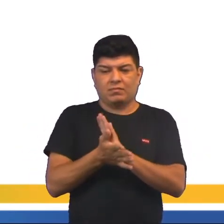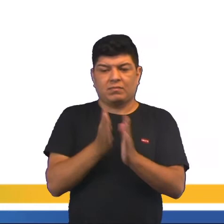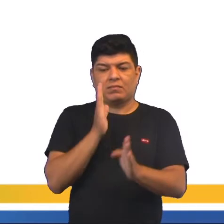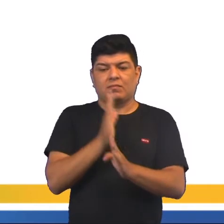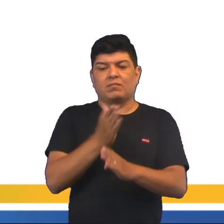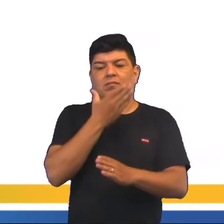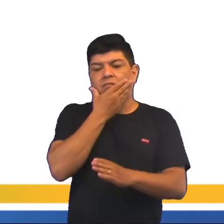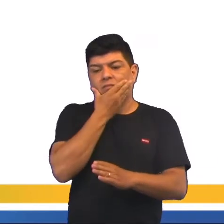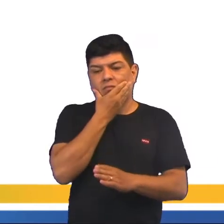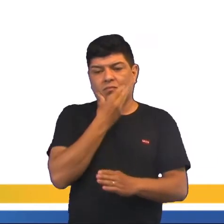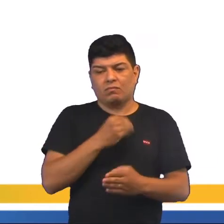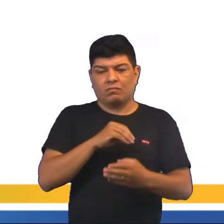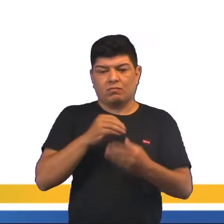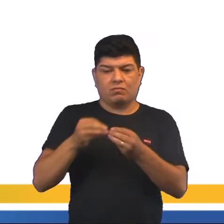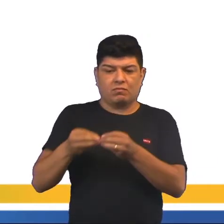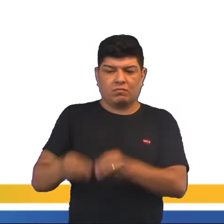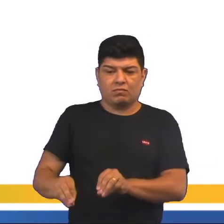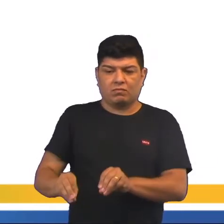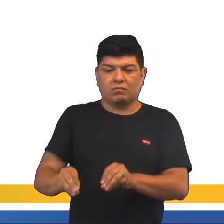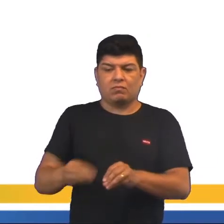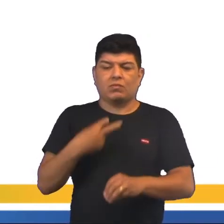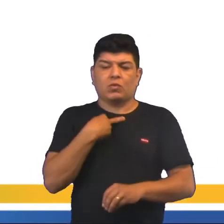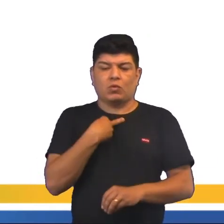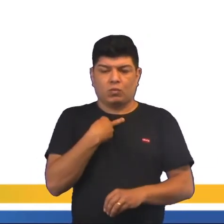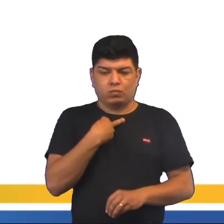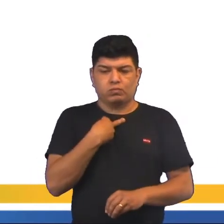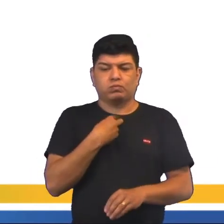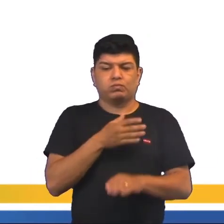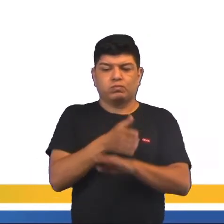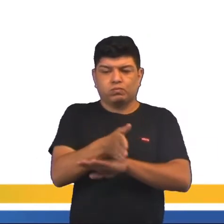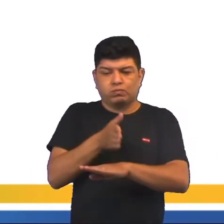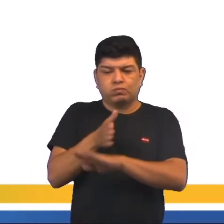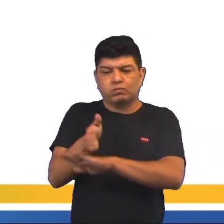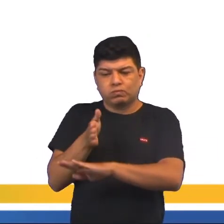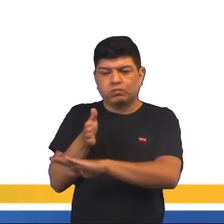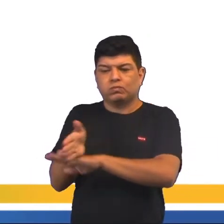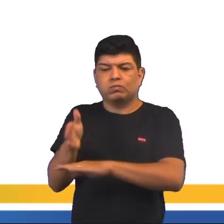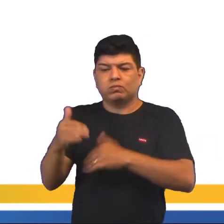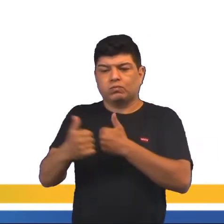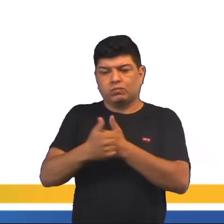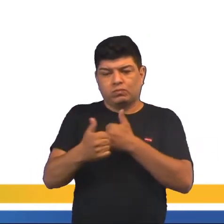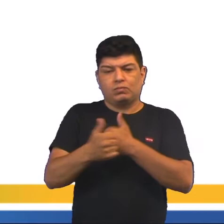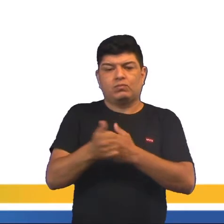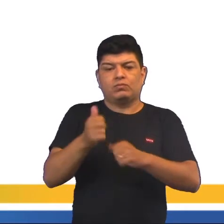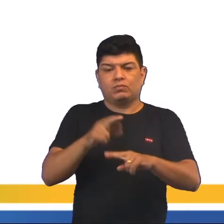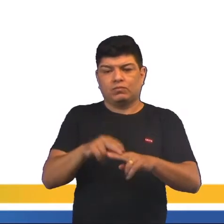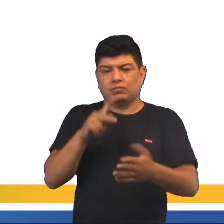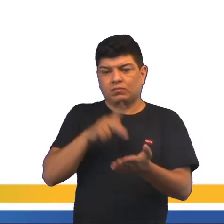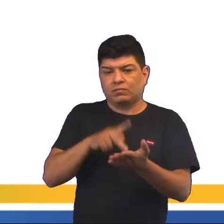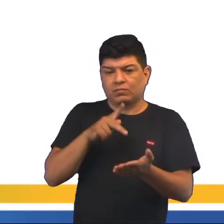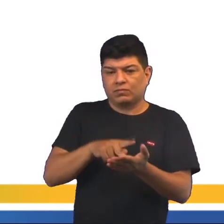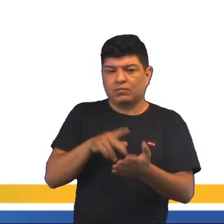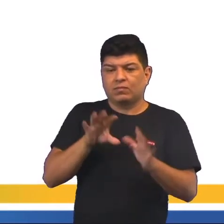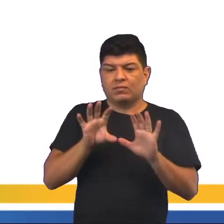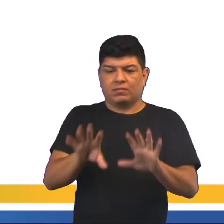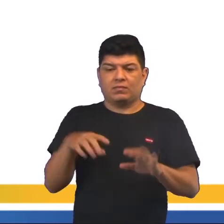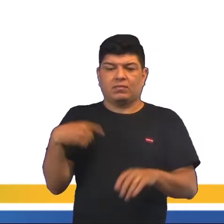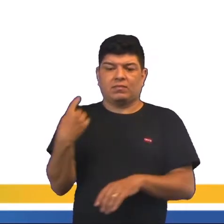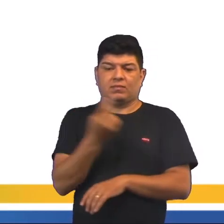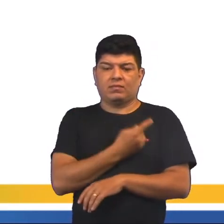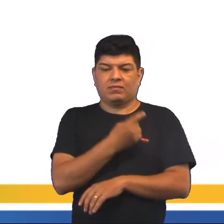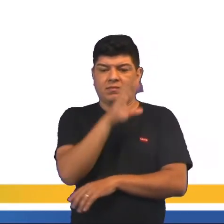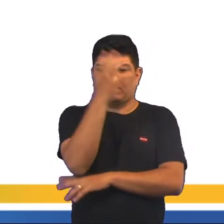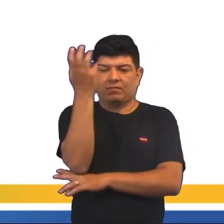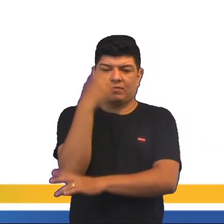ação do homem em consequência da grande ocupação populacional na região. Na verdade, isso aí é a nossa